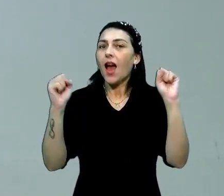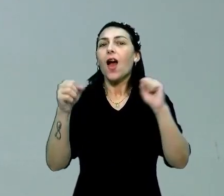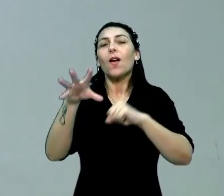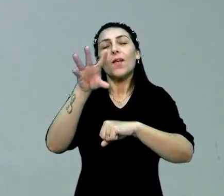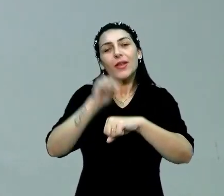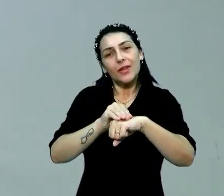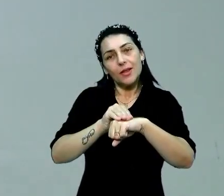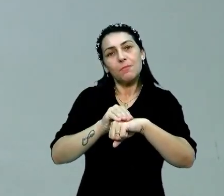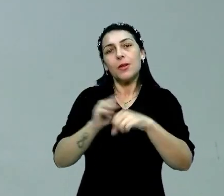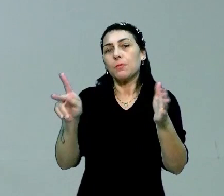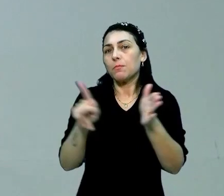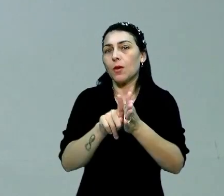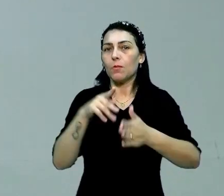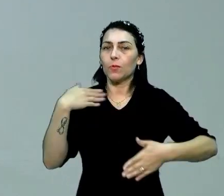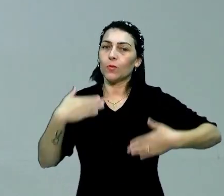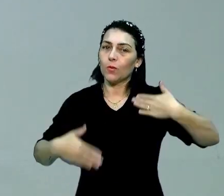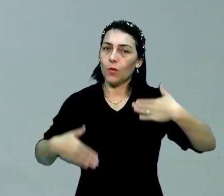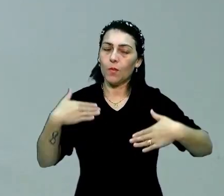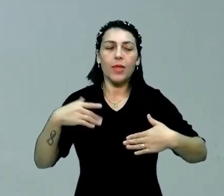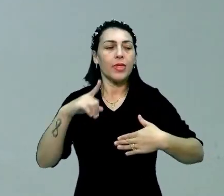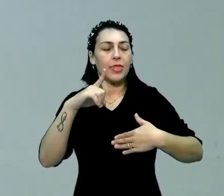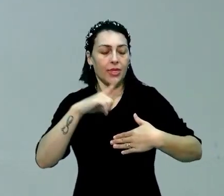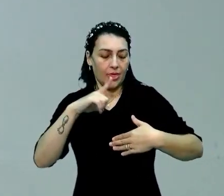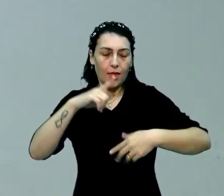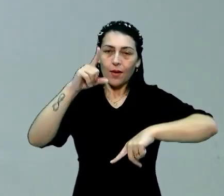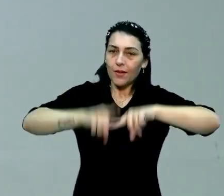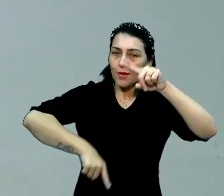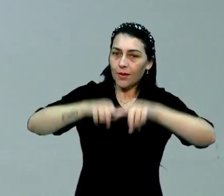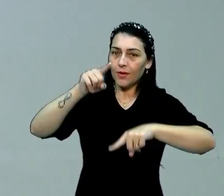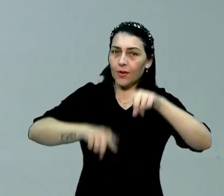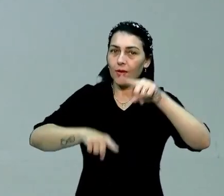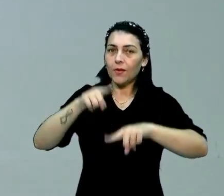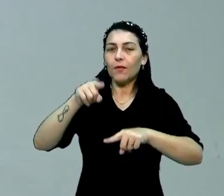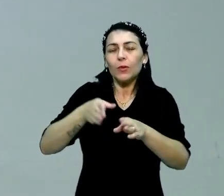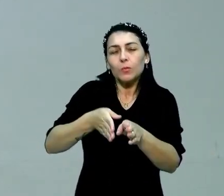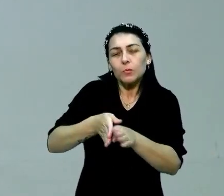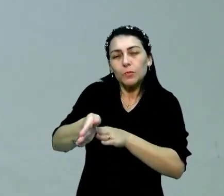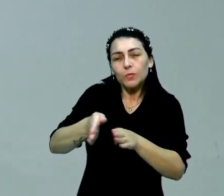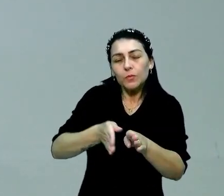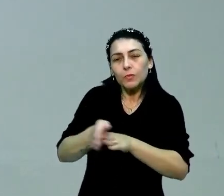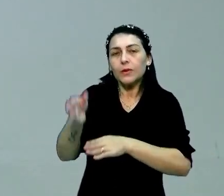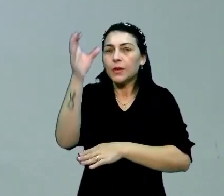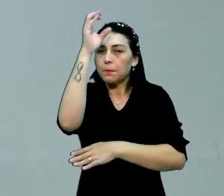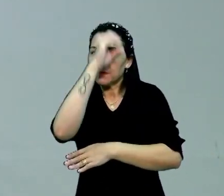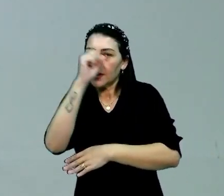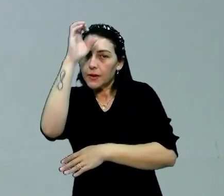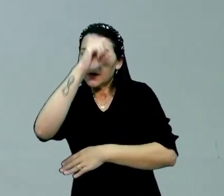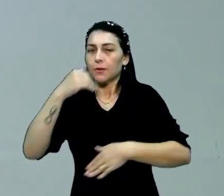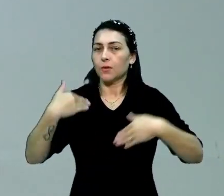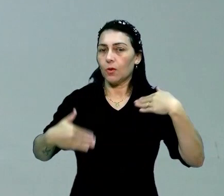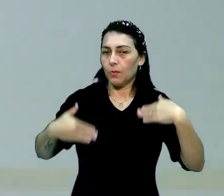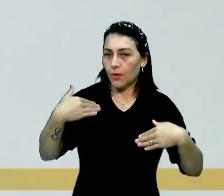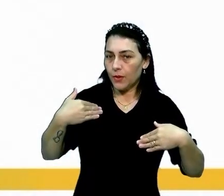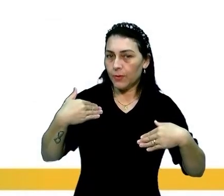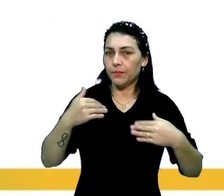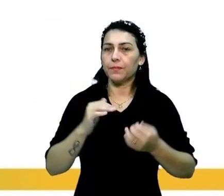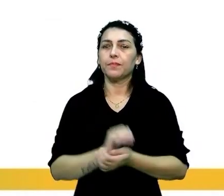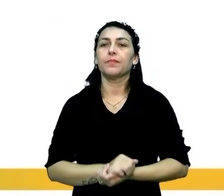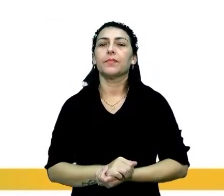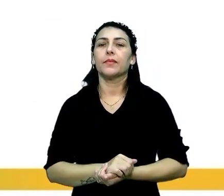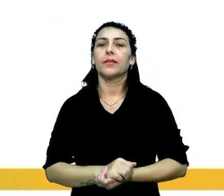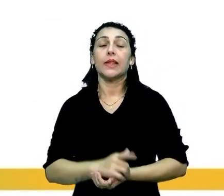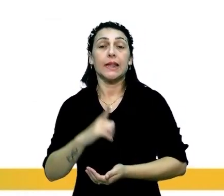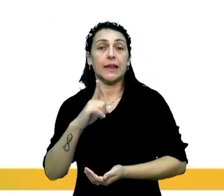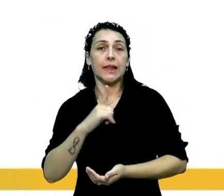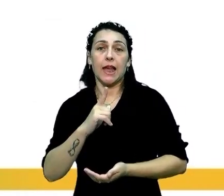conhecimento sobre o corpo. Então agora é que a gente vai ter um instrumento que vai nos direcionar para esse aprendizado corporal. Então, tendo isso, a